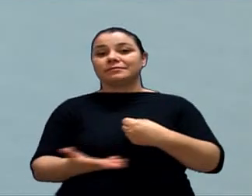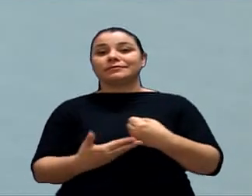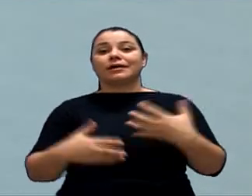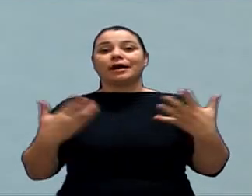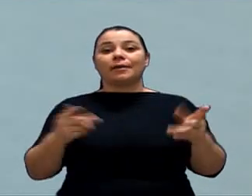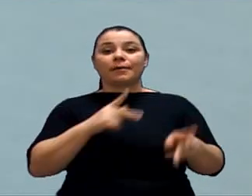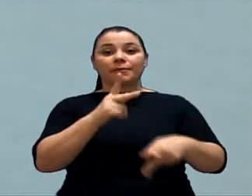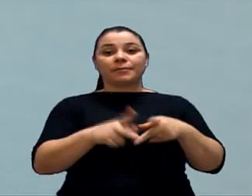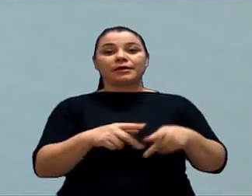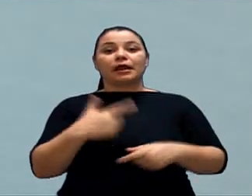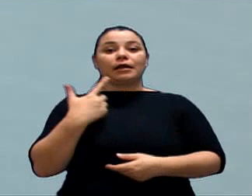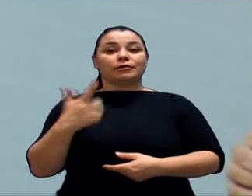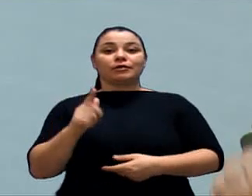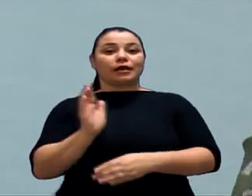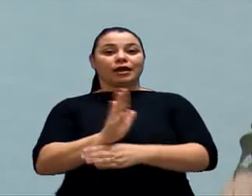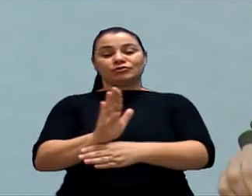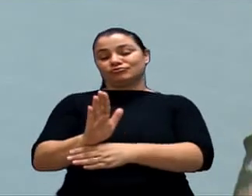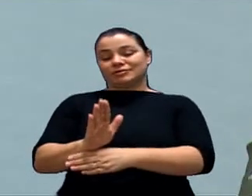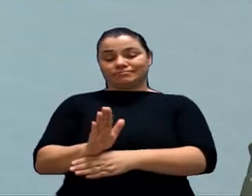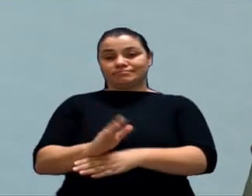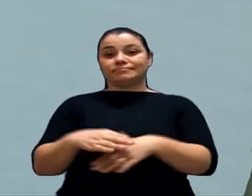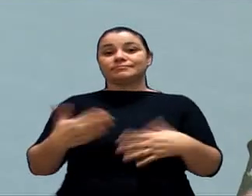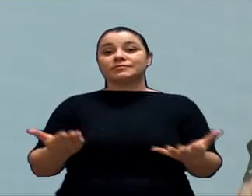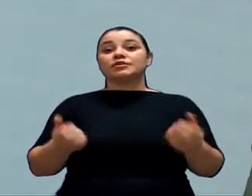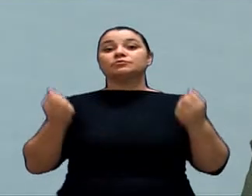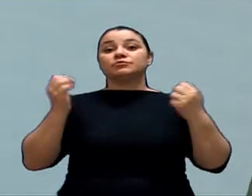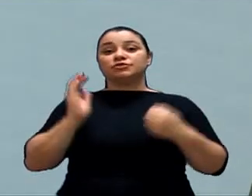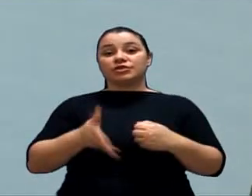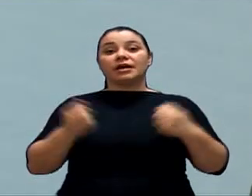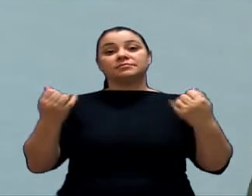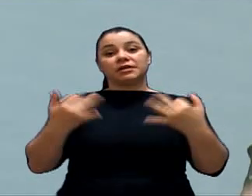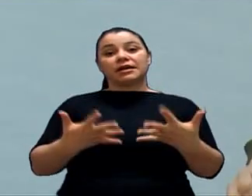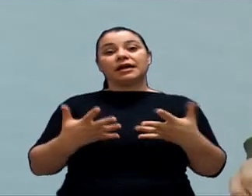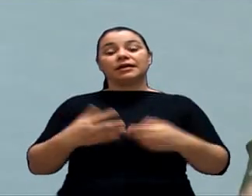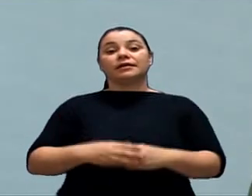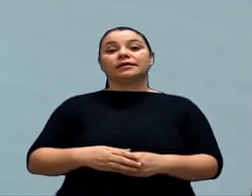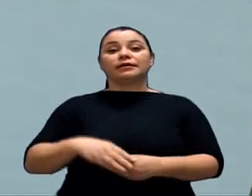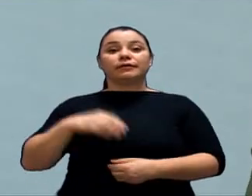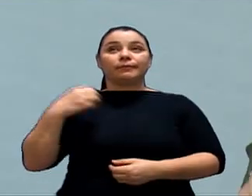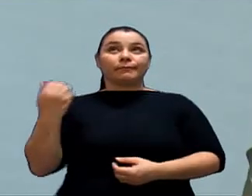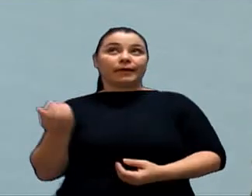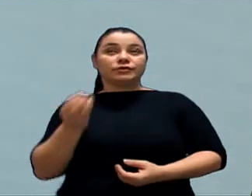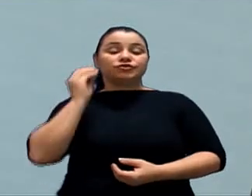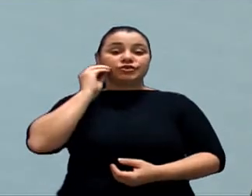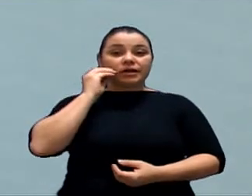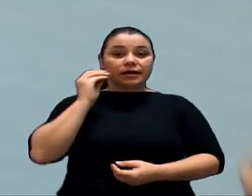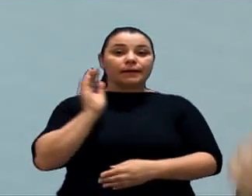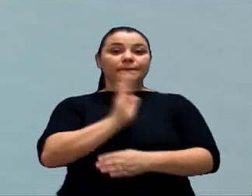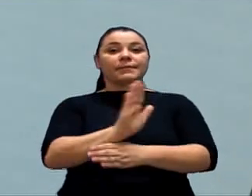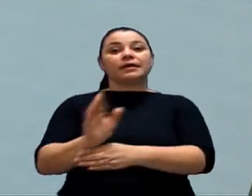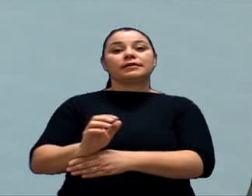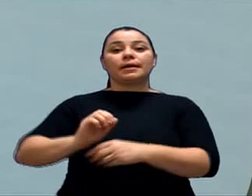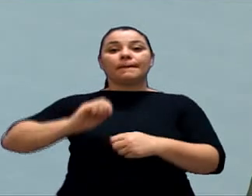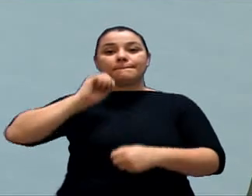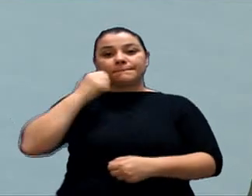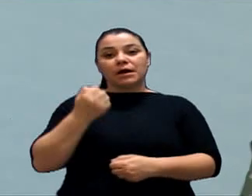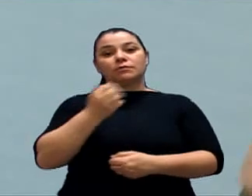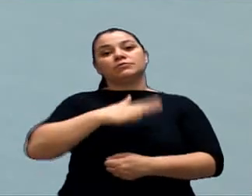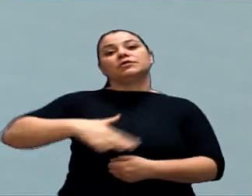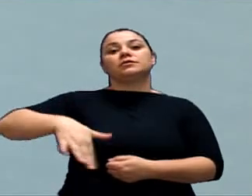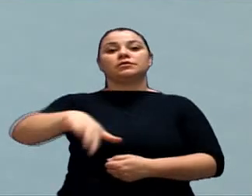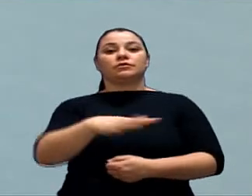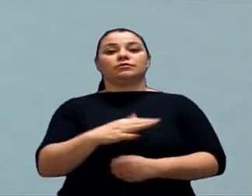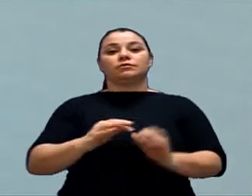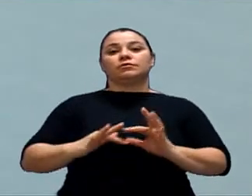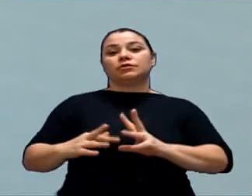população não são atendidas. Como eu já falei aqui dentro, não adianta ter um governo que oferece pão e circo para a população,